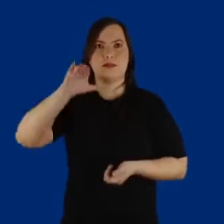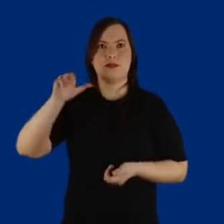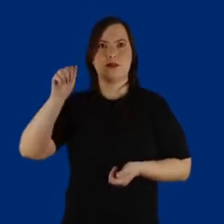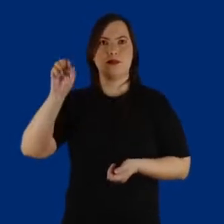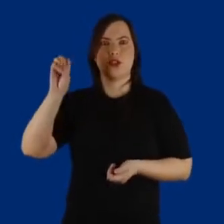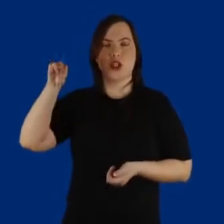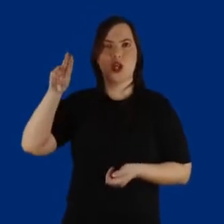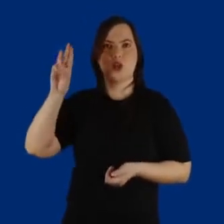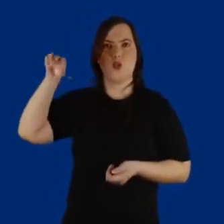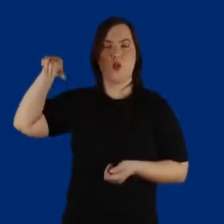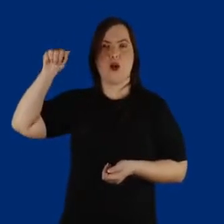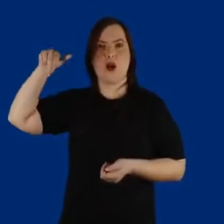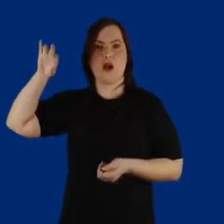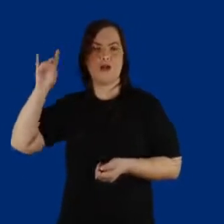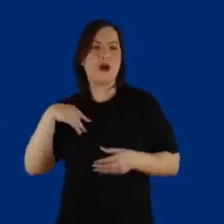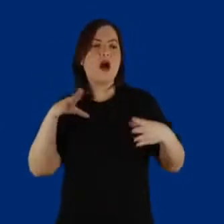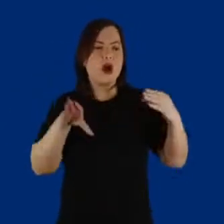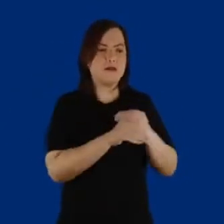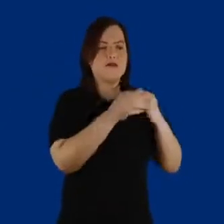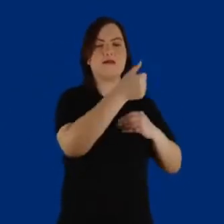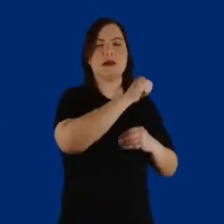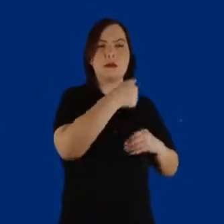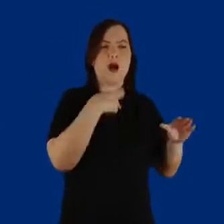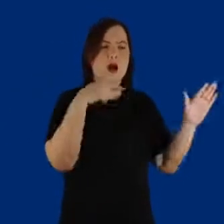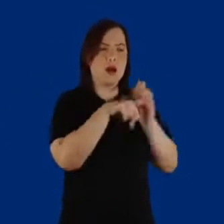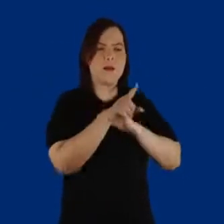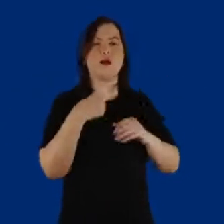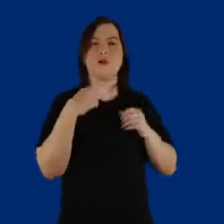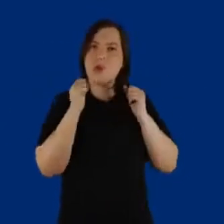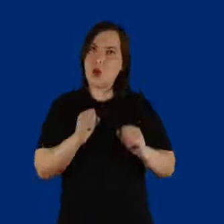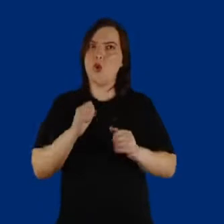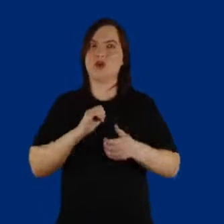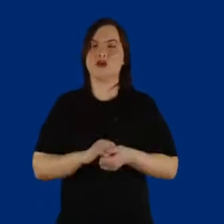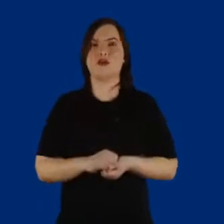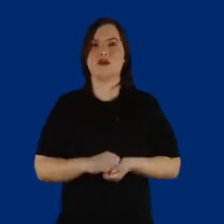Jasmine, você pode contribuir primeiro para esta pergunta?